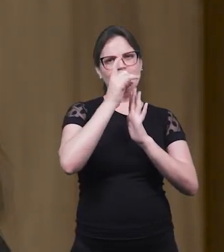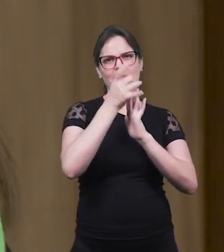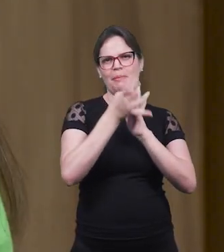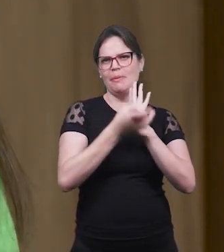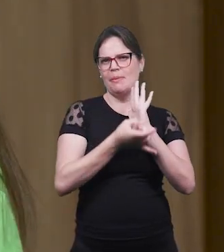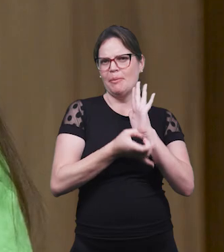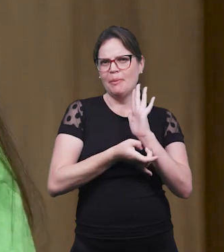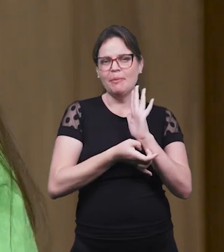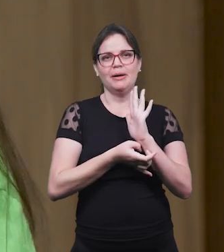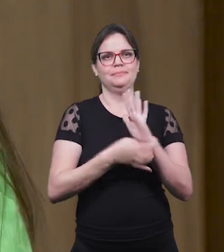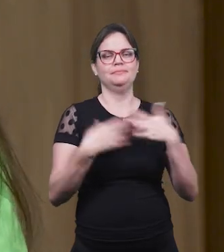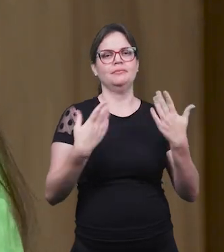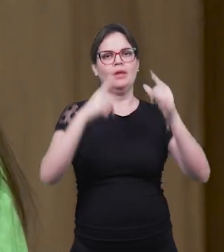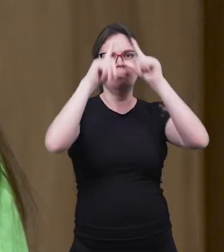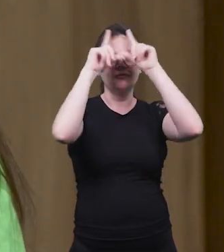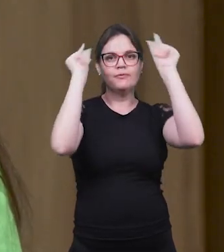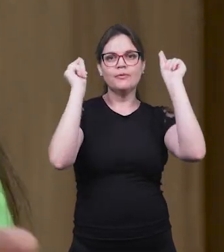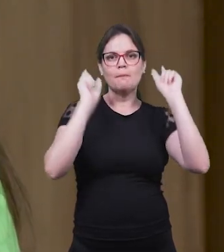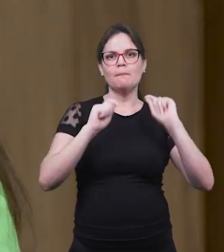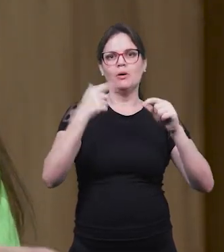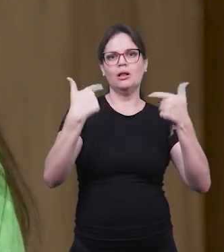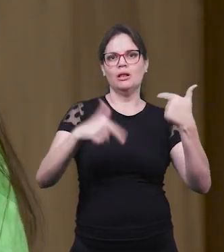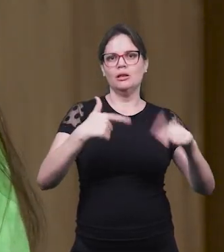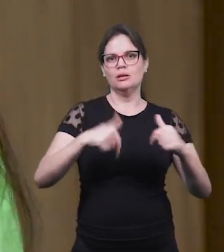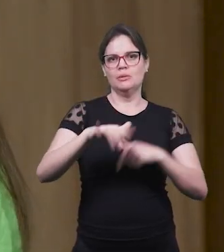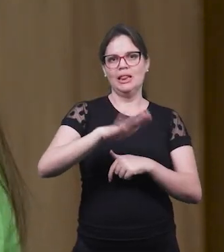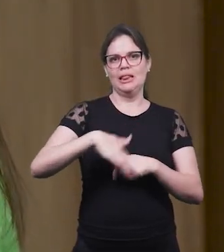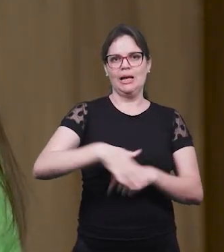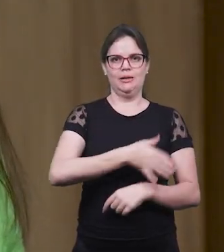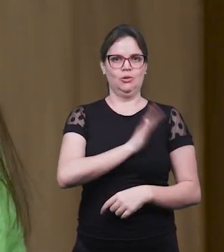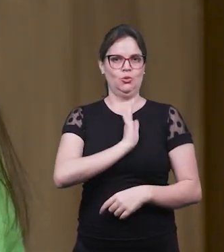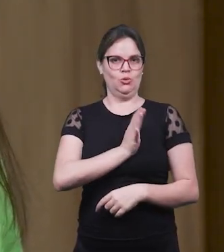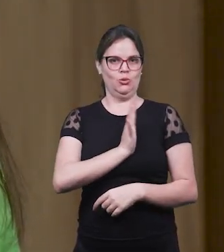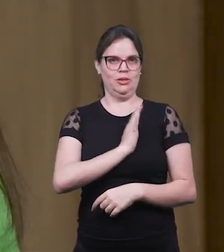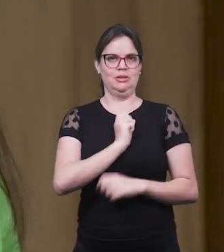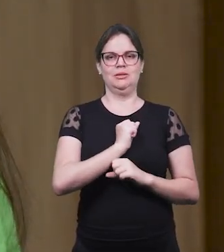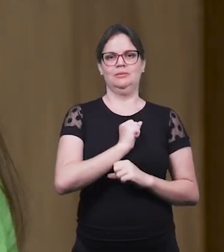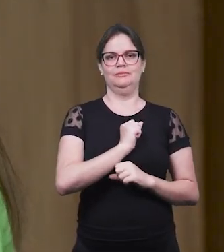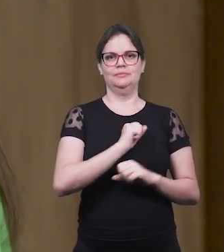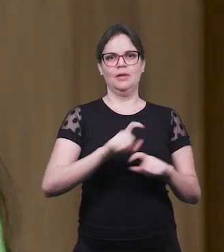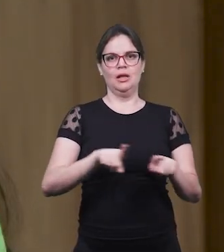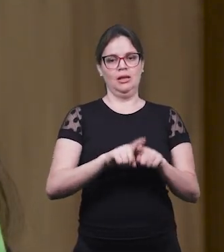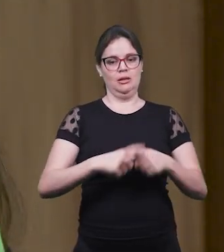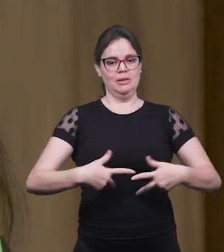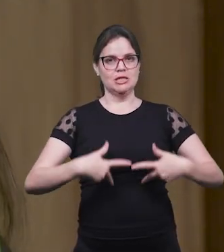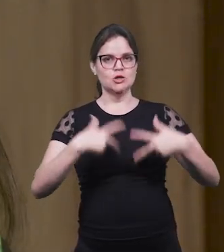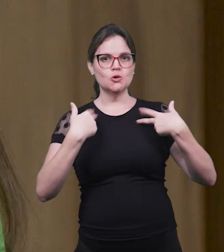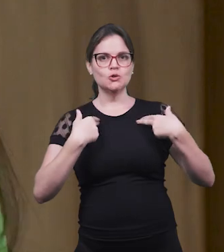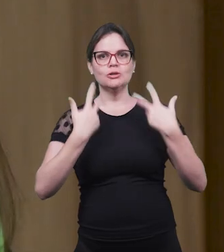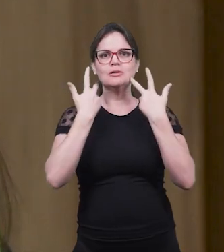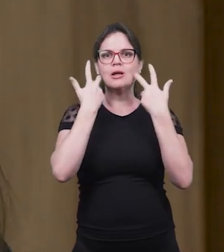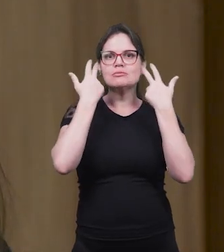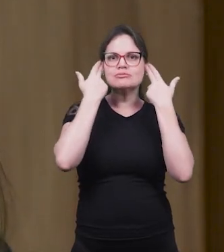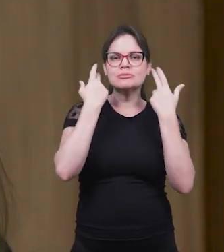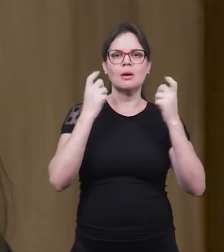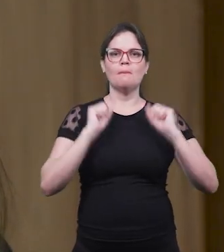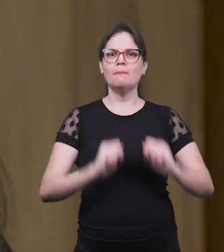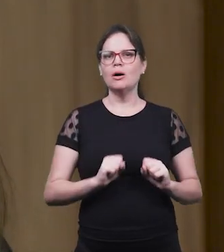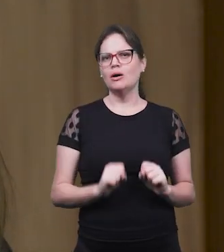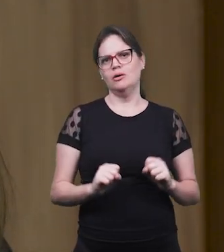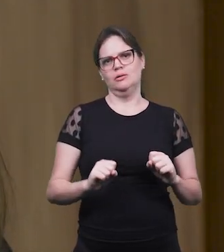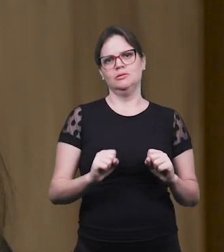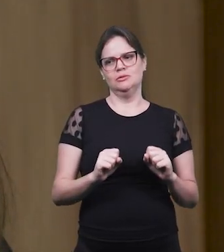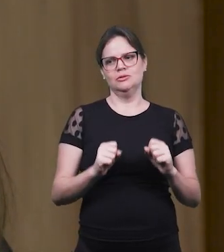Então a enfermeira ela pode trabalhar na área de cardiologia, na parte de cirurgia plástica, no centro cirúrgico e por aí vai.